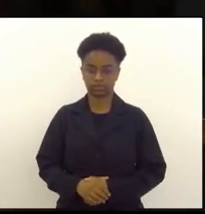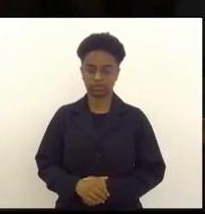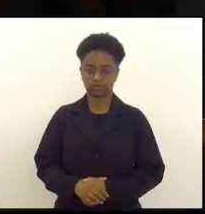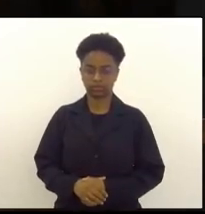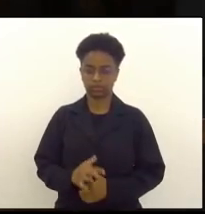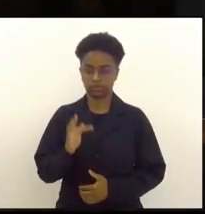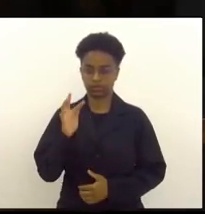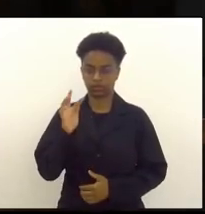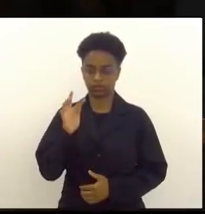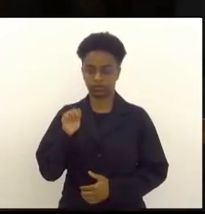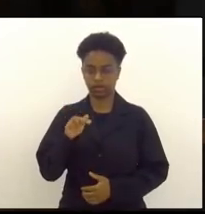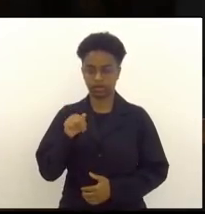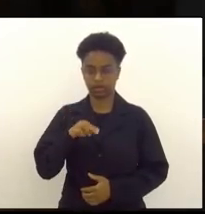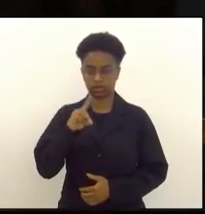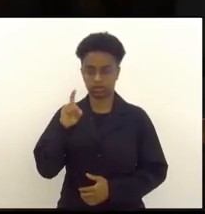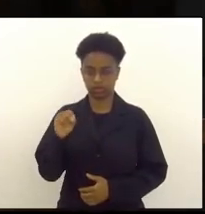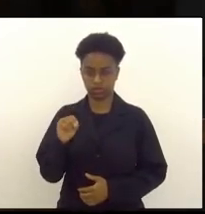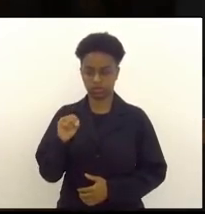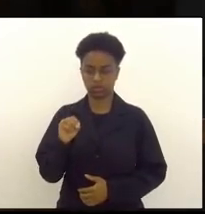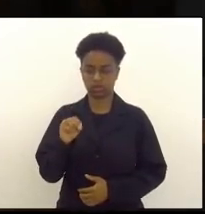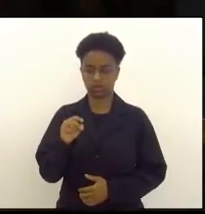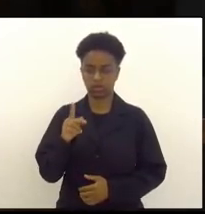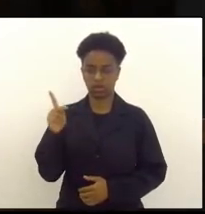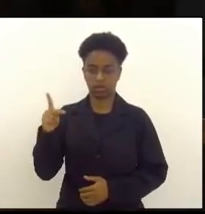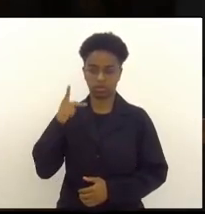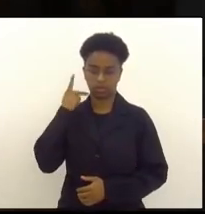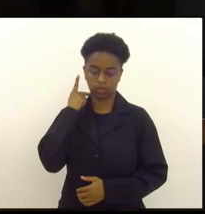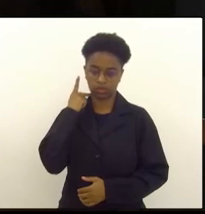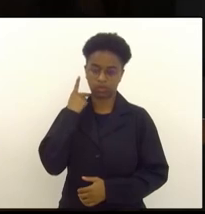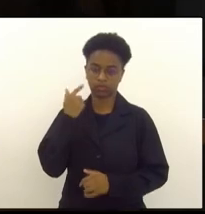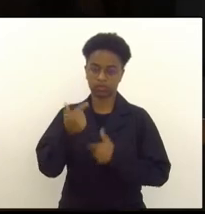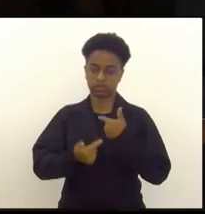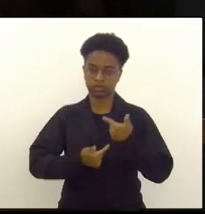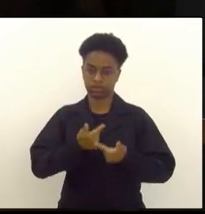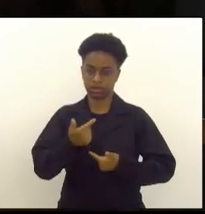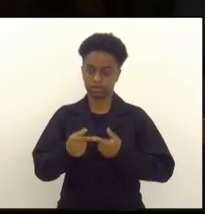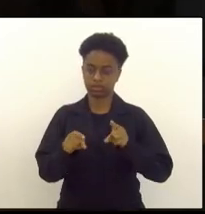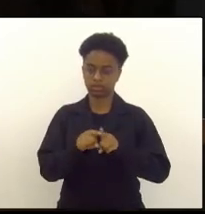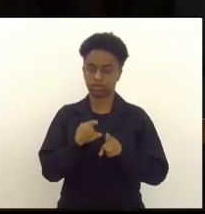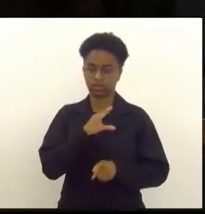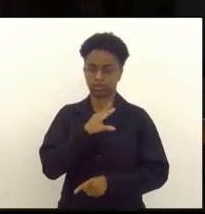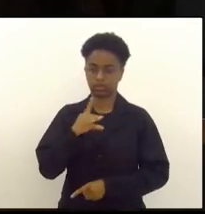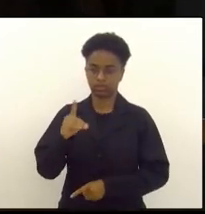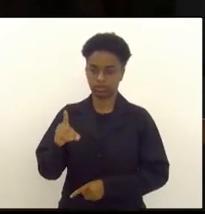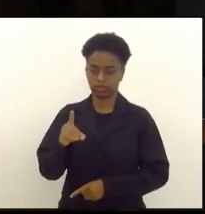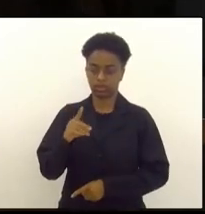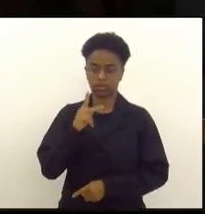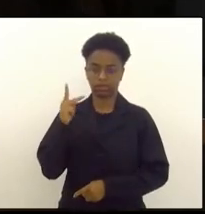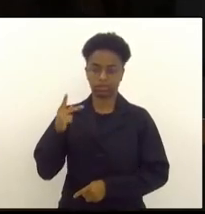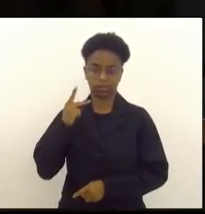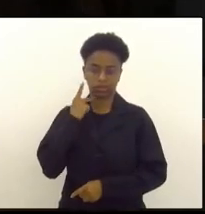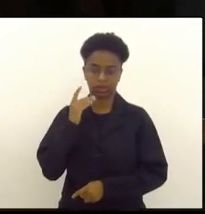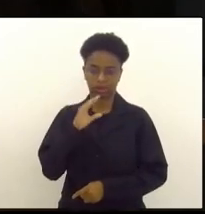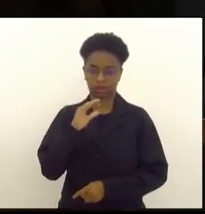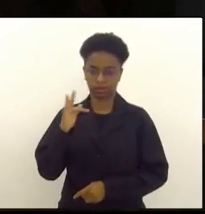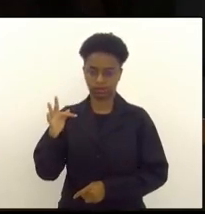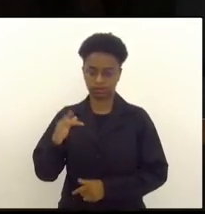Doutor Fernando Pinadi, procurador do trabalho e coordenador da Procuradoria de Cabo